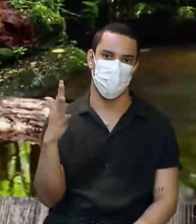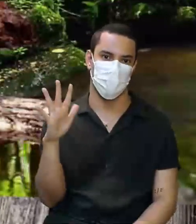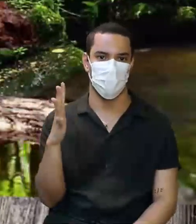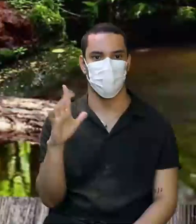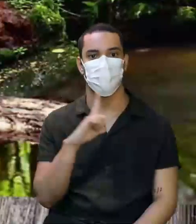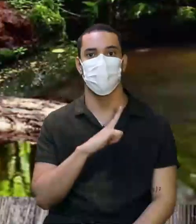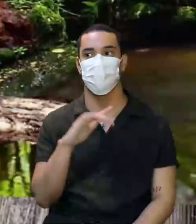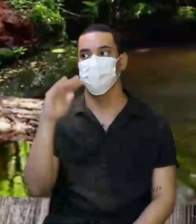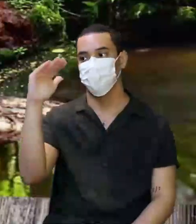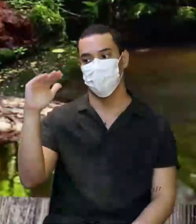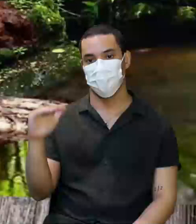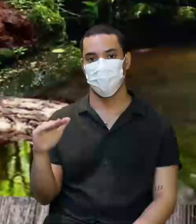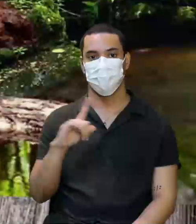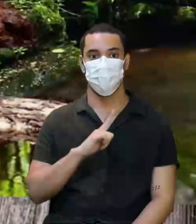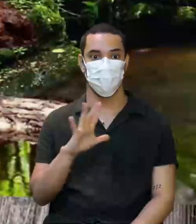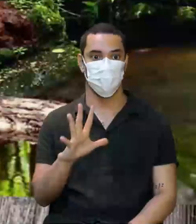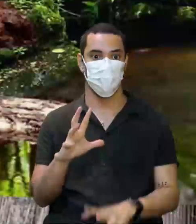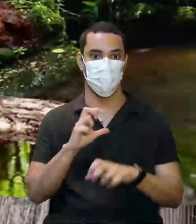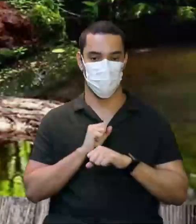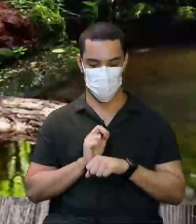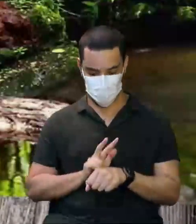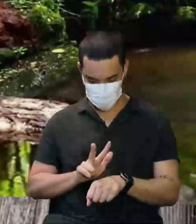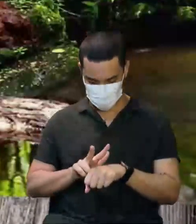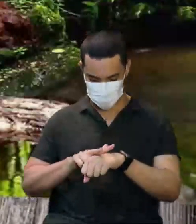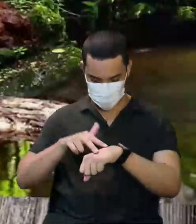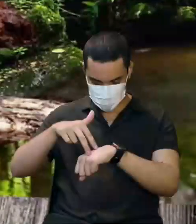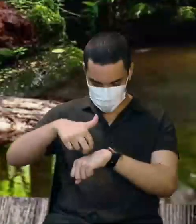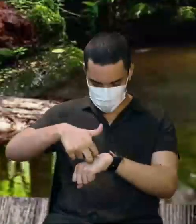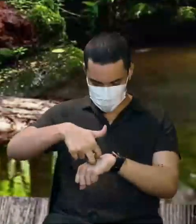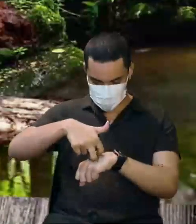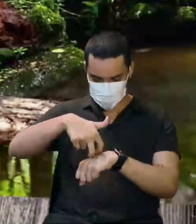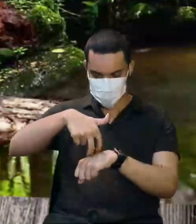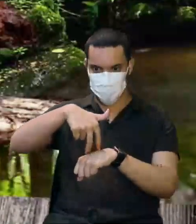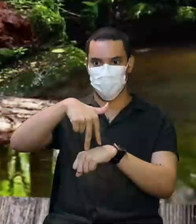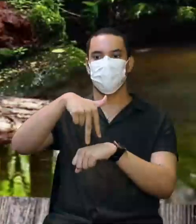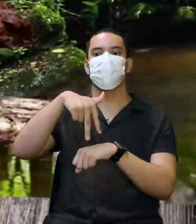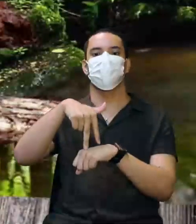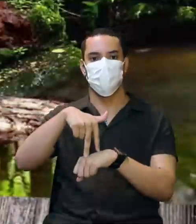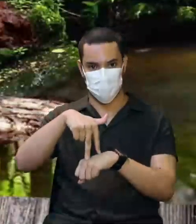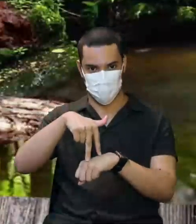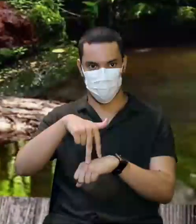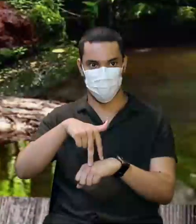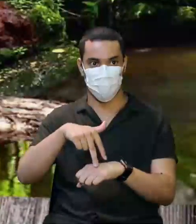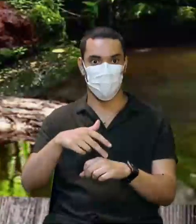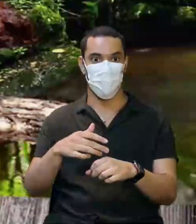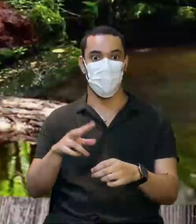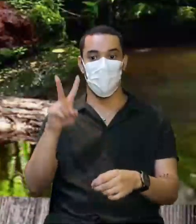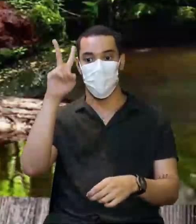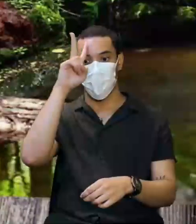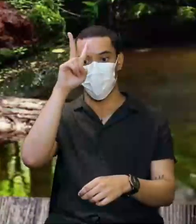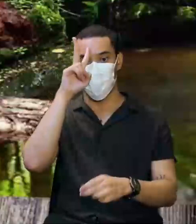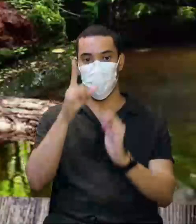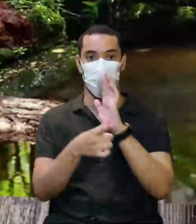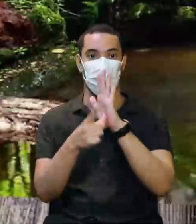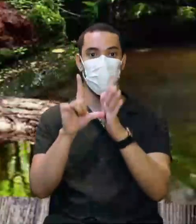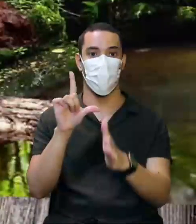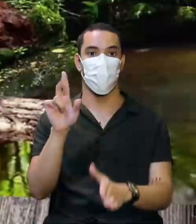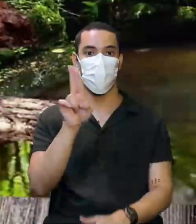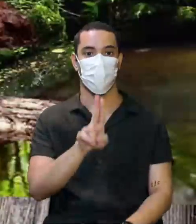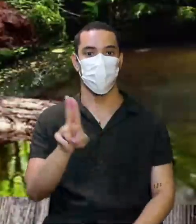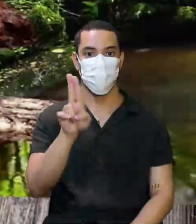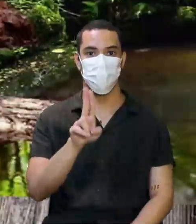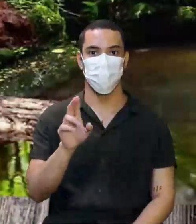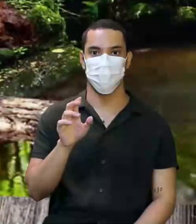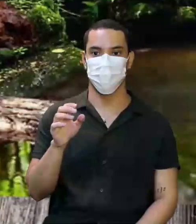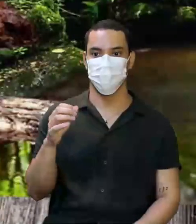pequenininhos, mas eles já estavam adquirindo essa postura ereta, né? Apoiavam-se inicialmente, né? Os tipos usando